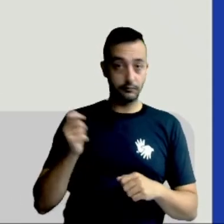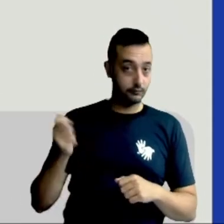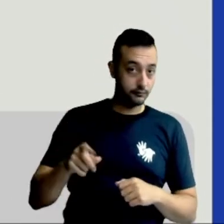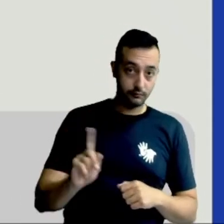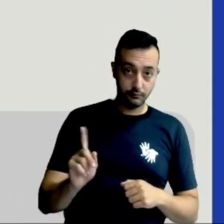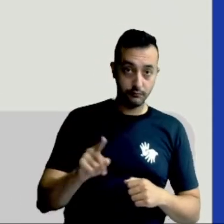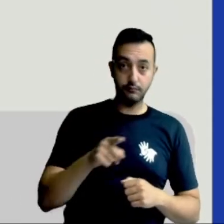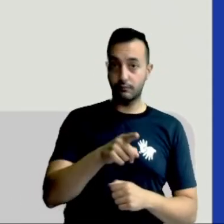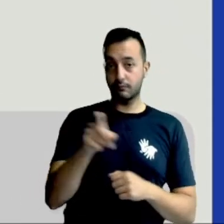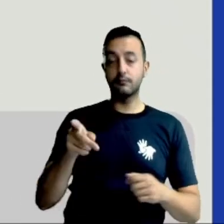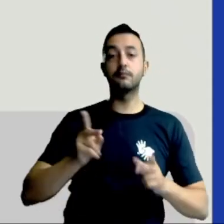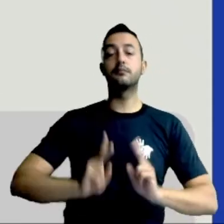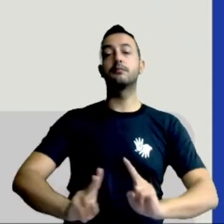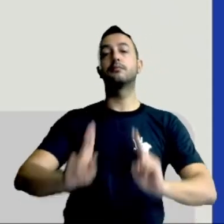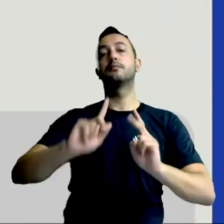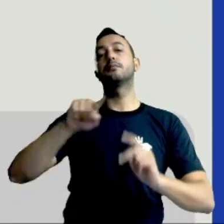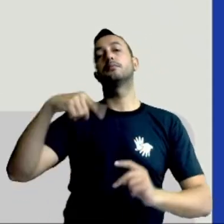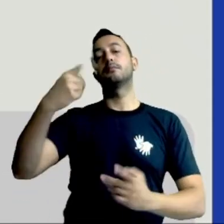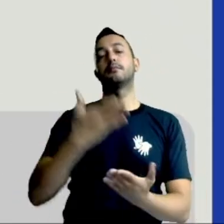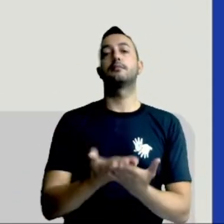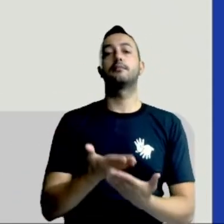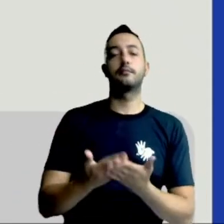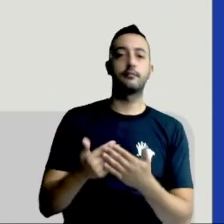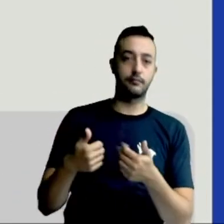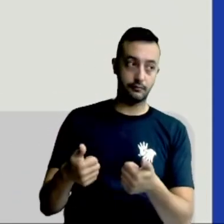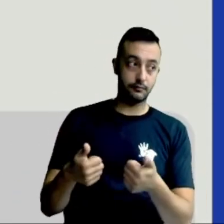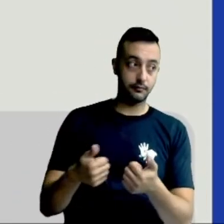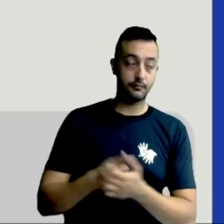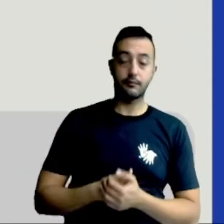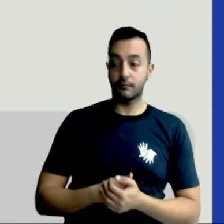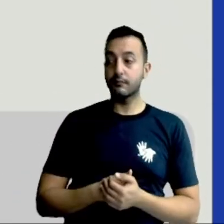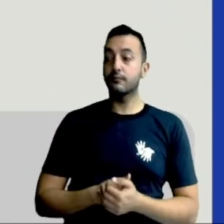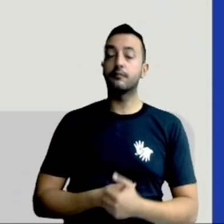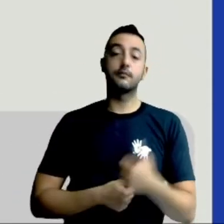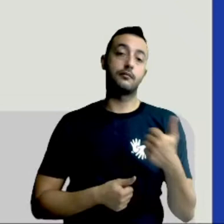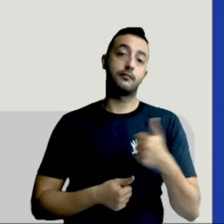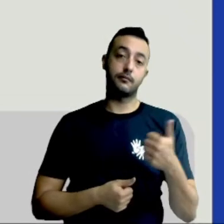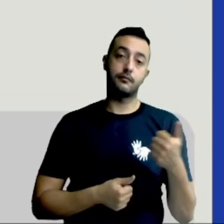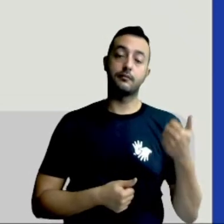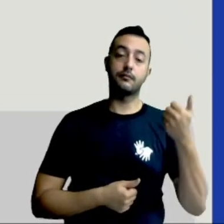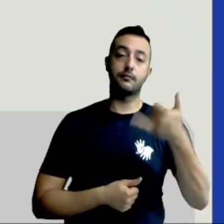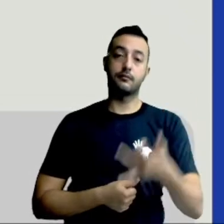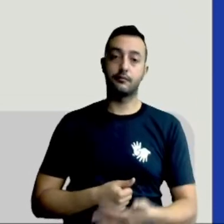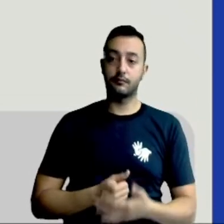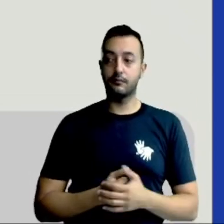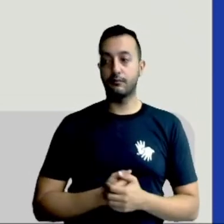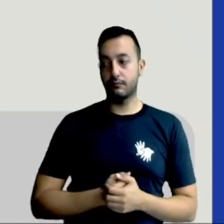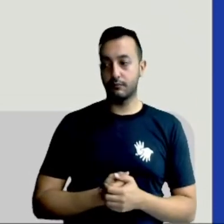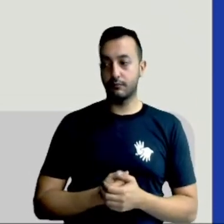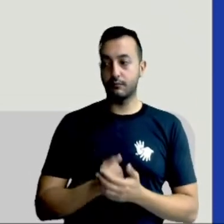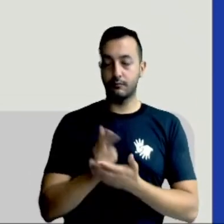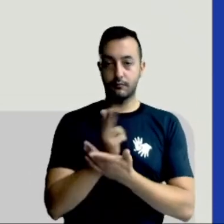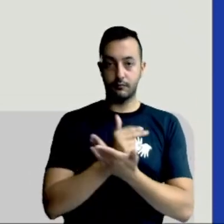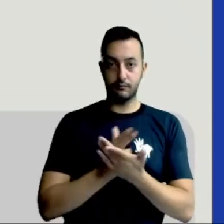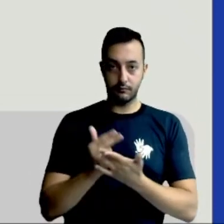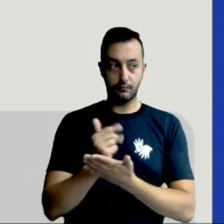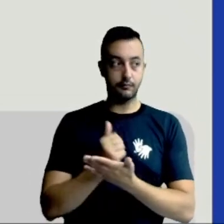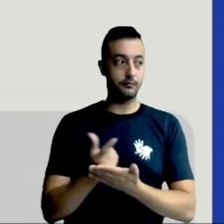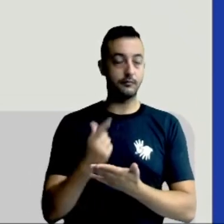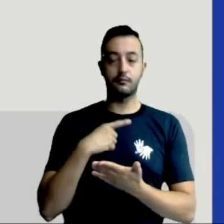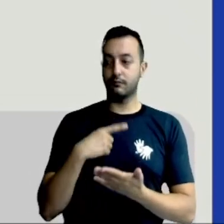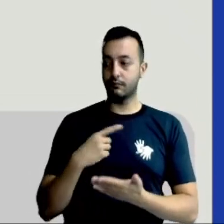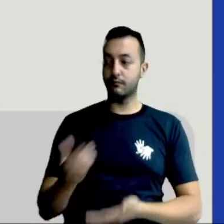vocês irão continuar depois aí estudando, tá bom? Então, a primeira questão diz assim: a figura mostra